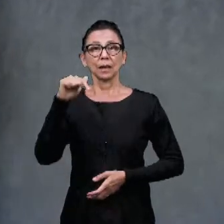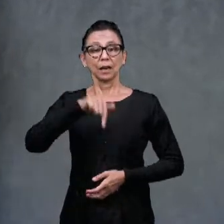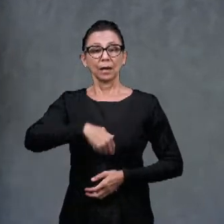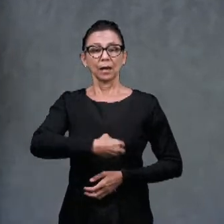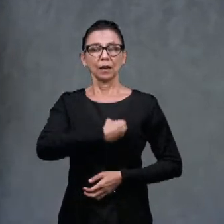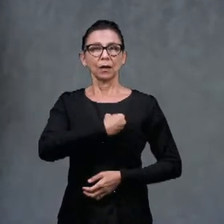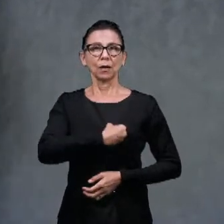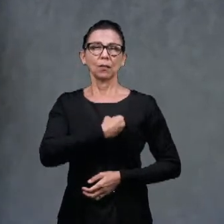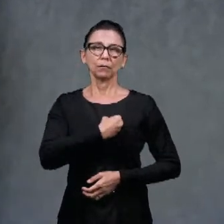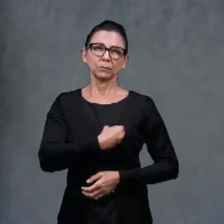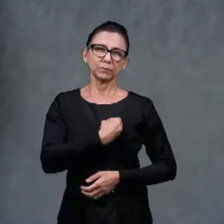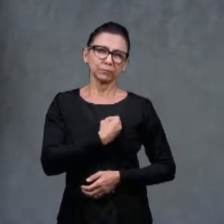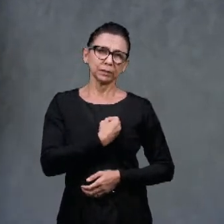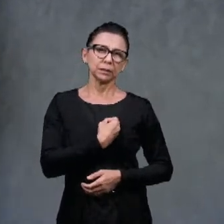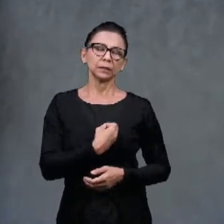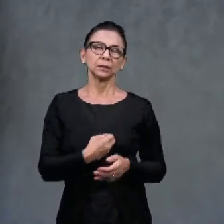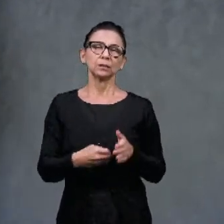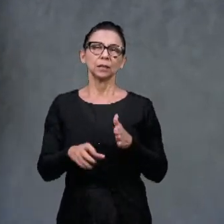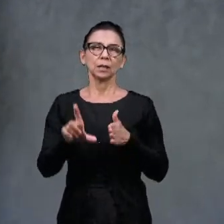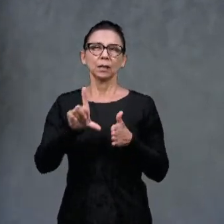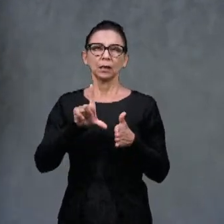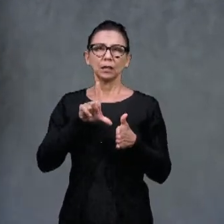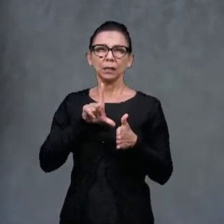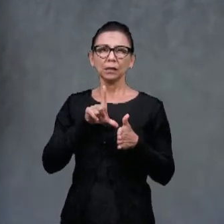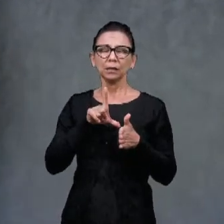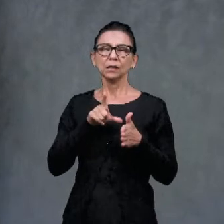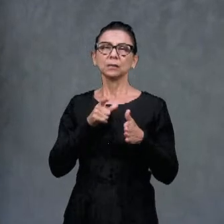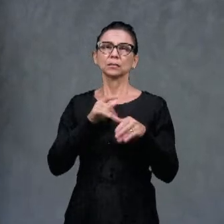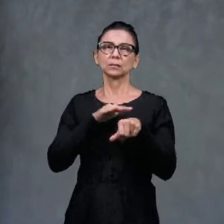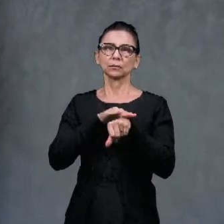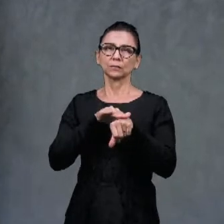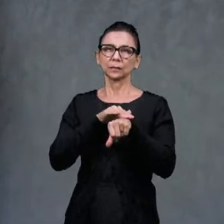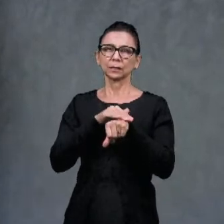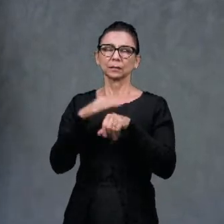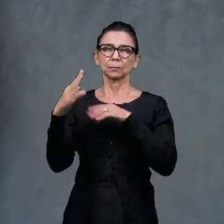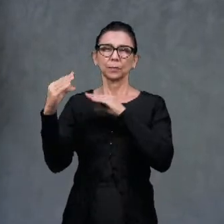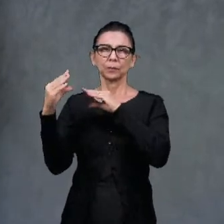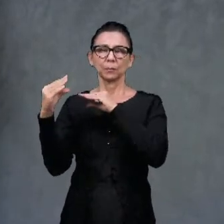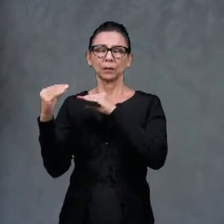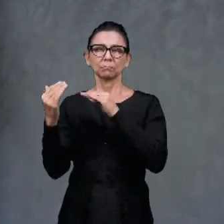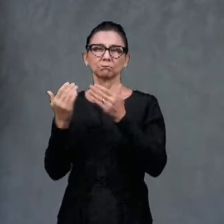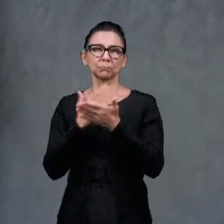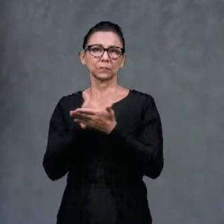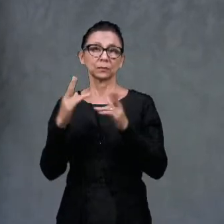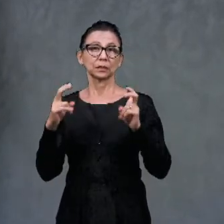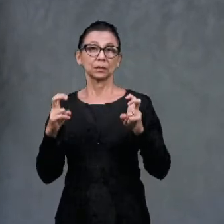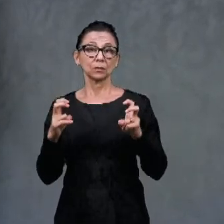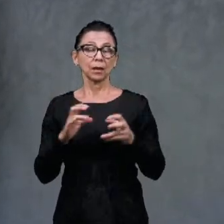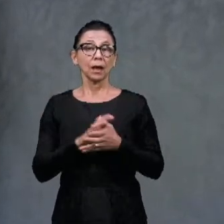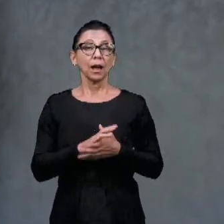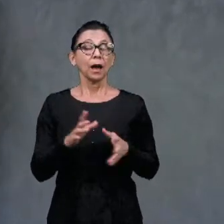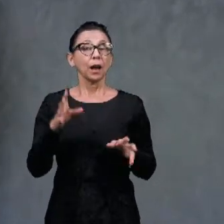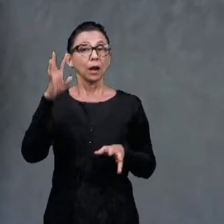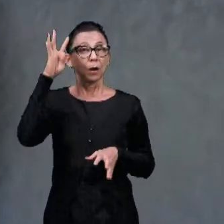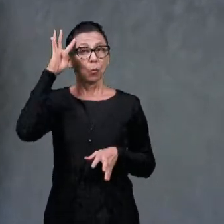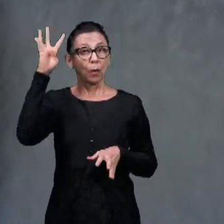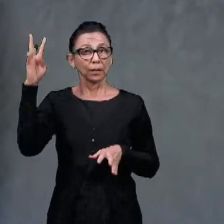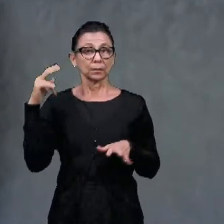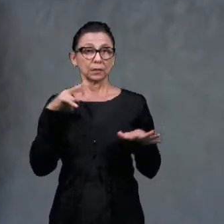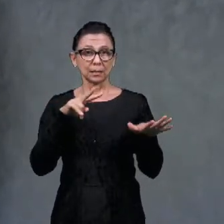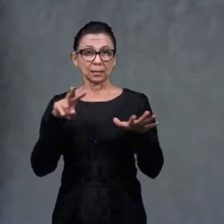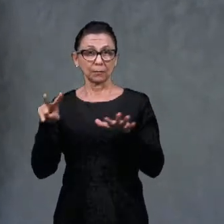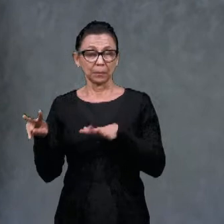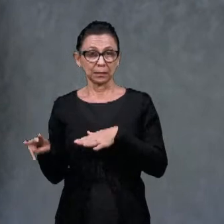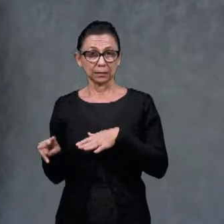entrando um pouquinho antes, conversando sobre alguns assuntos. Aliás, os irmãos que assistiram na quarta-feira e